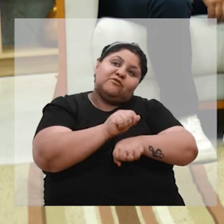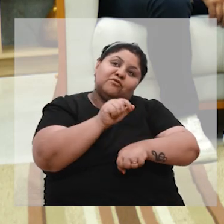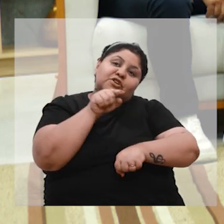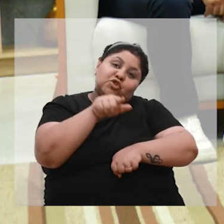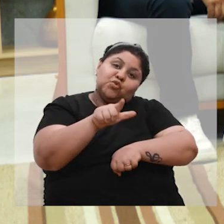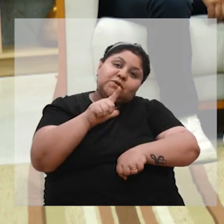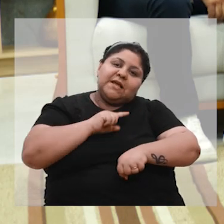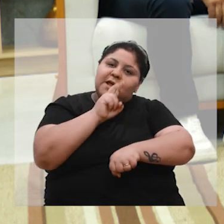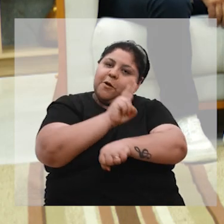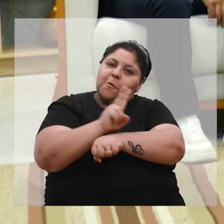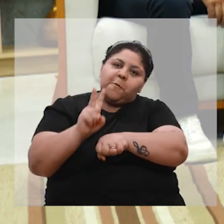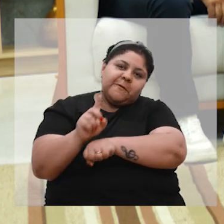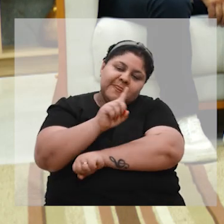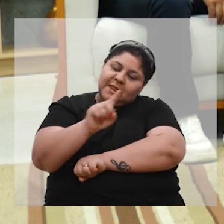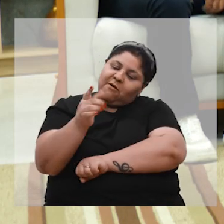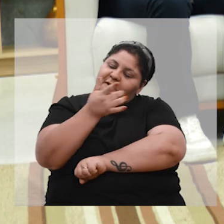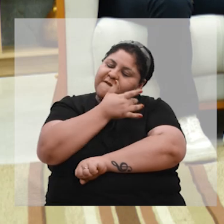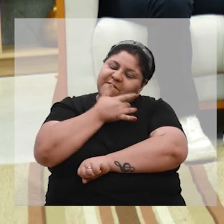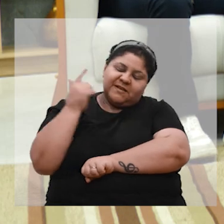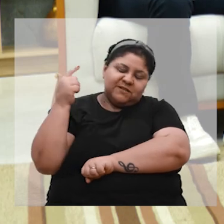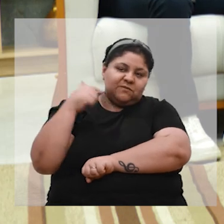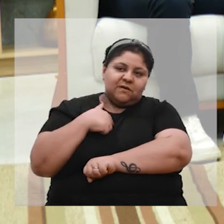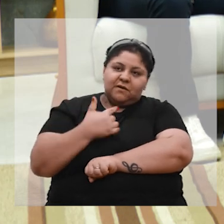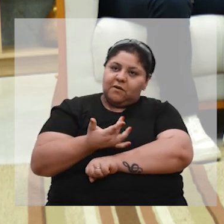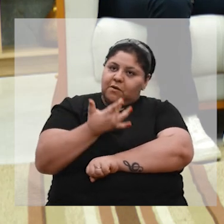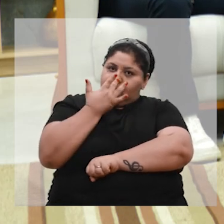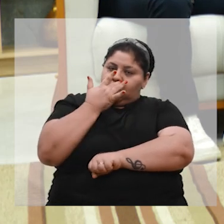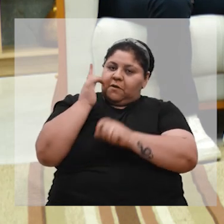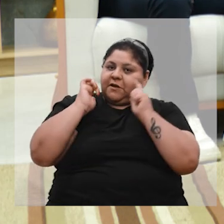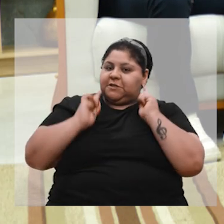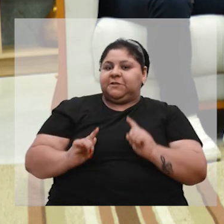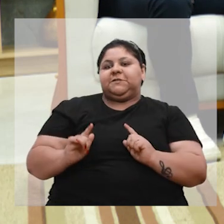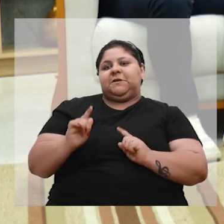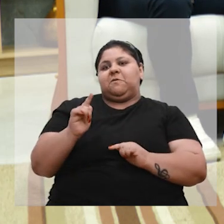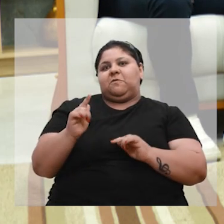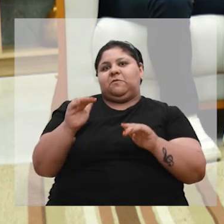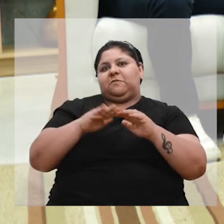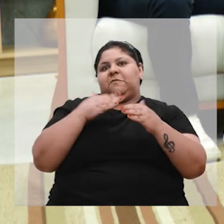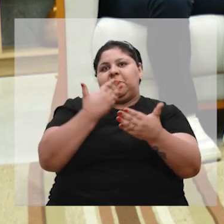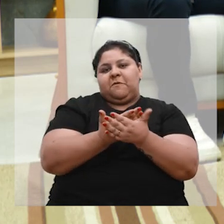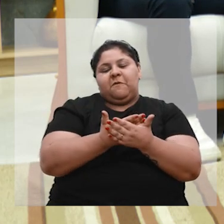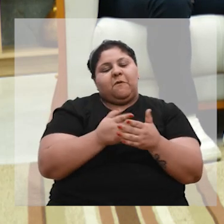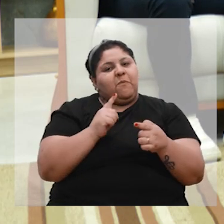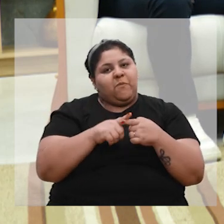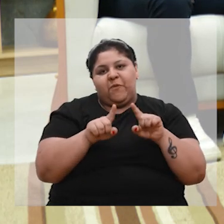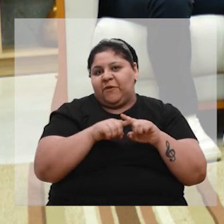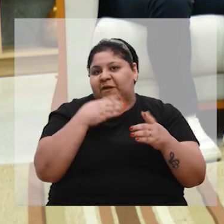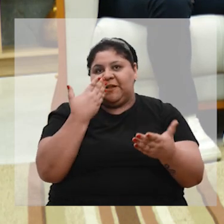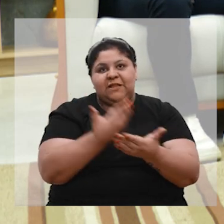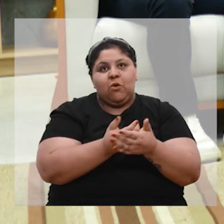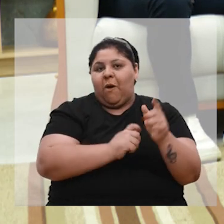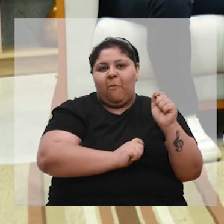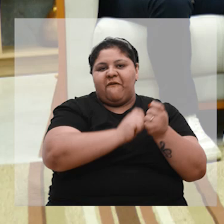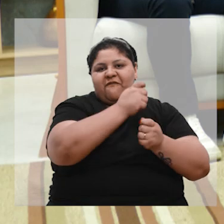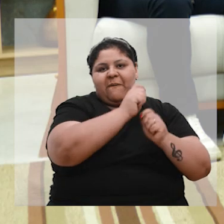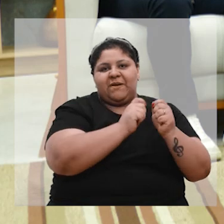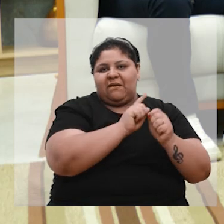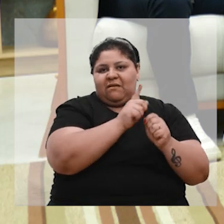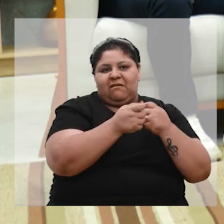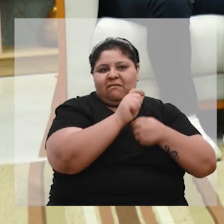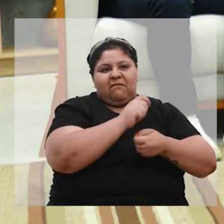administrar. Então, não é fácil. Eu admiro muito a gestão de escola, porque escola não é uma